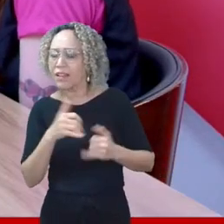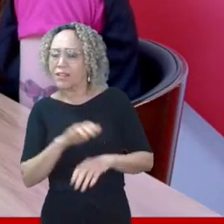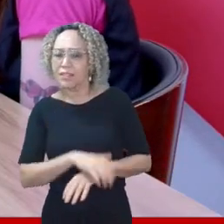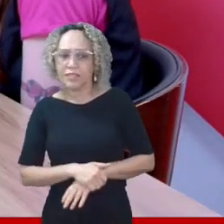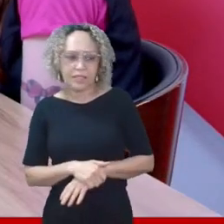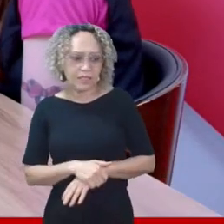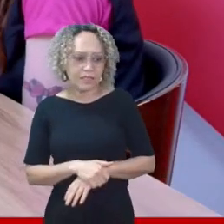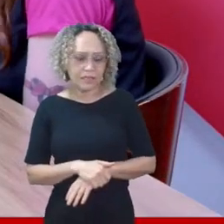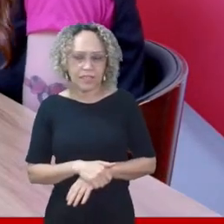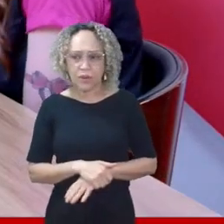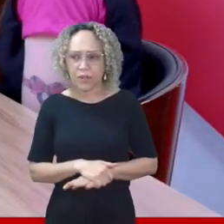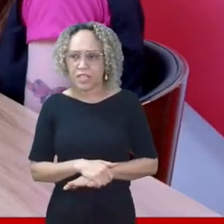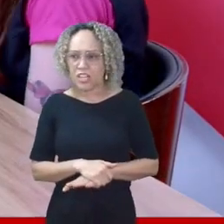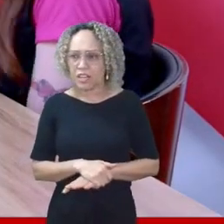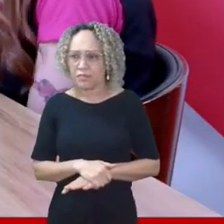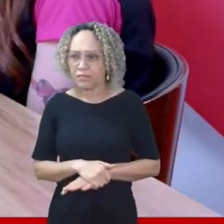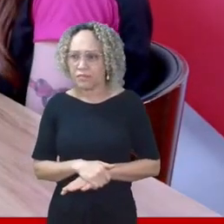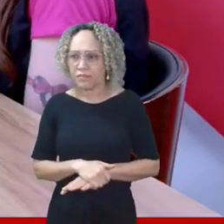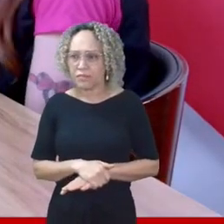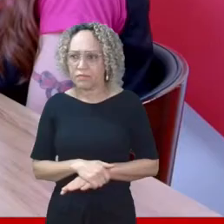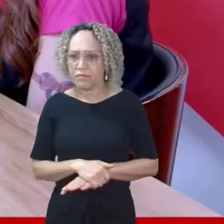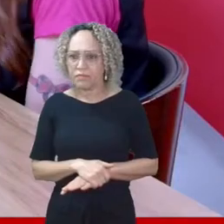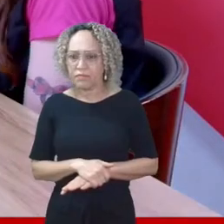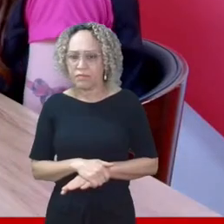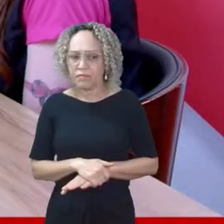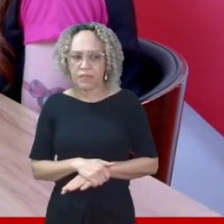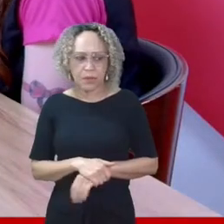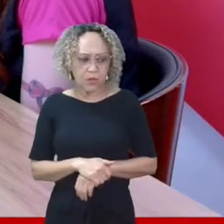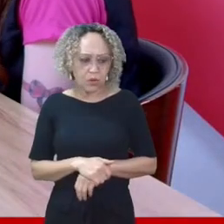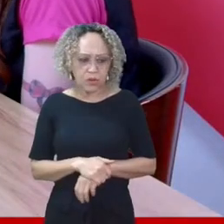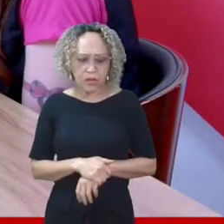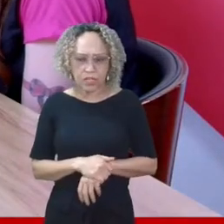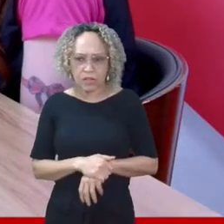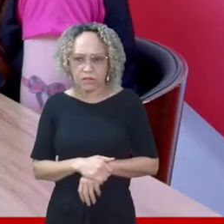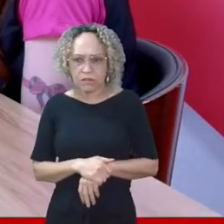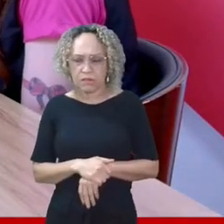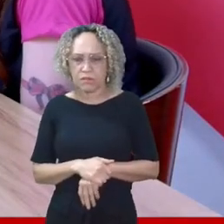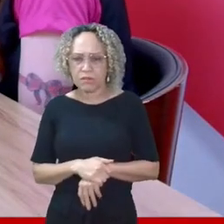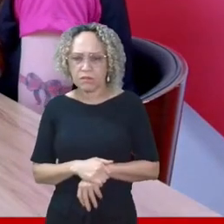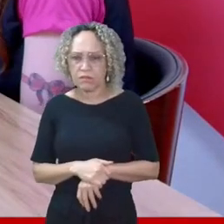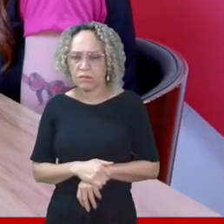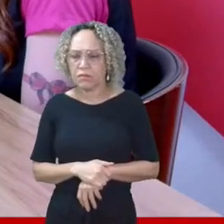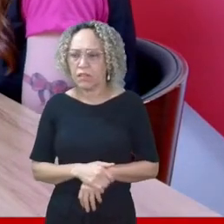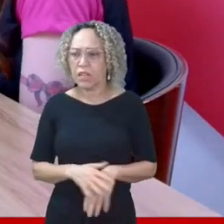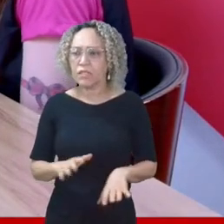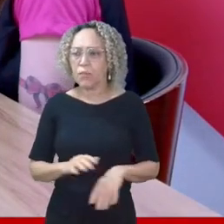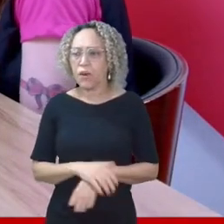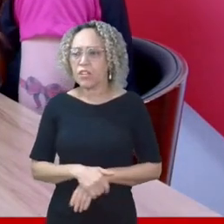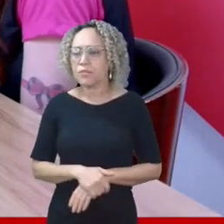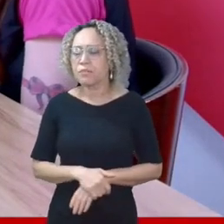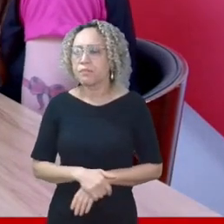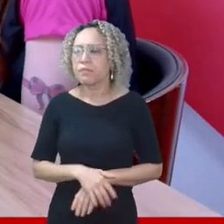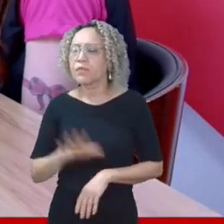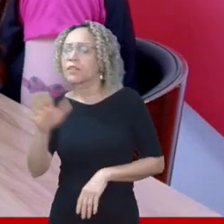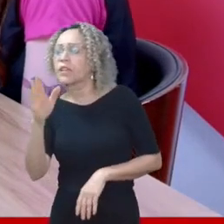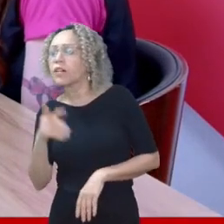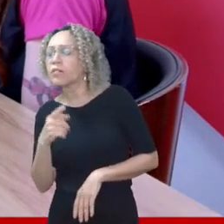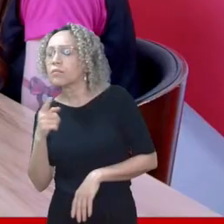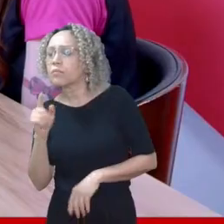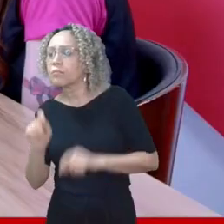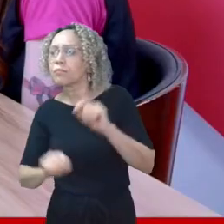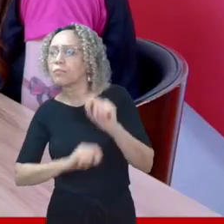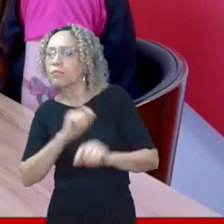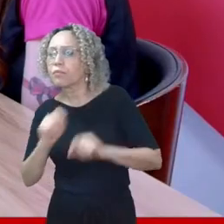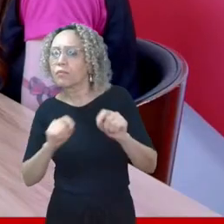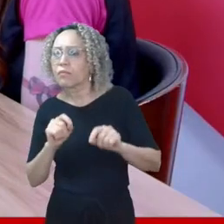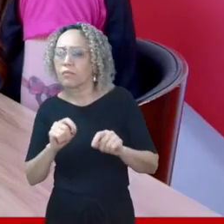gosto, sabia? Esse quadro. E sabe que assim, ó, antes a gente tinha 1, e aí virou 2, que virou 3, mas eu também sou apegada com eu gosto quadro.